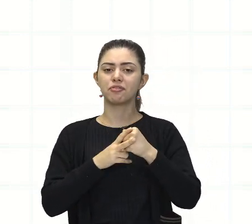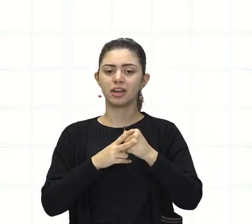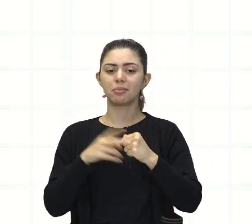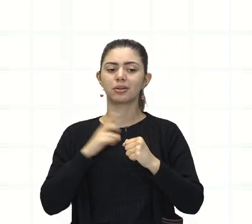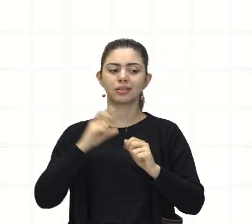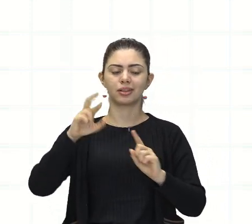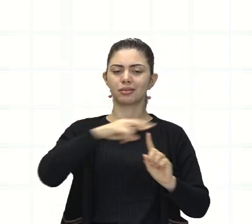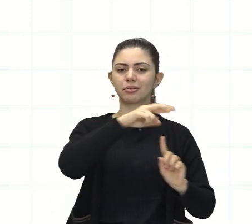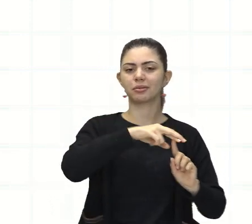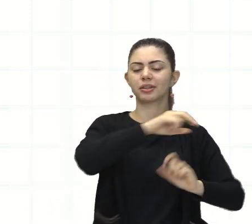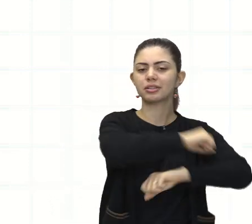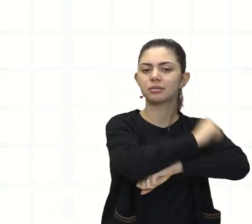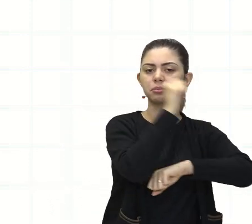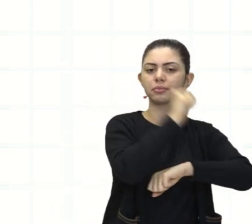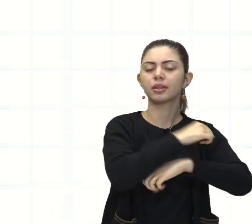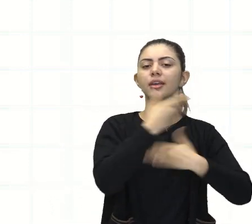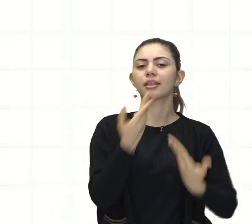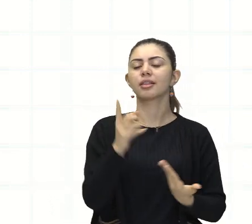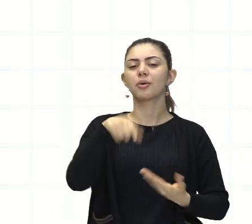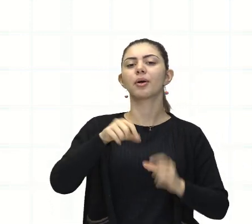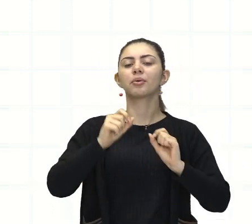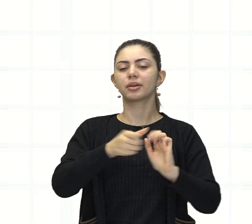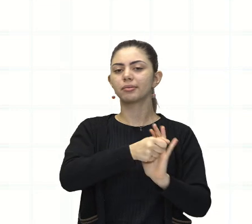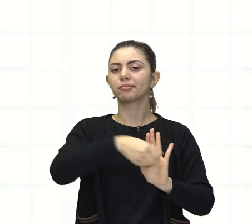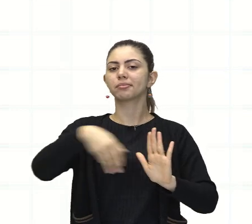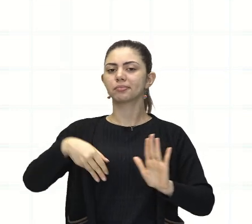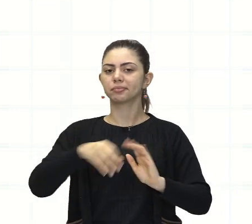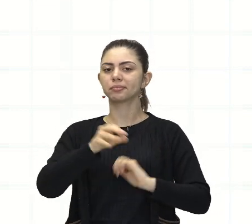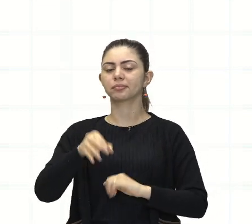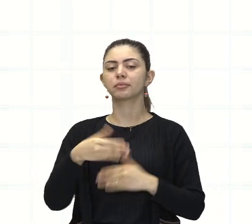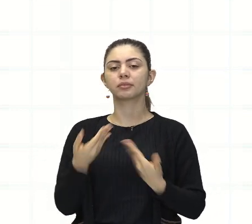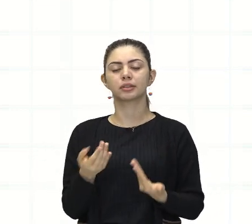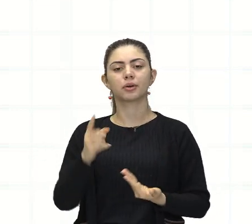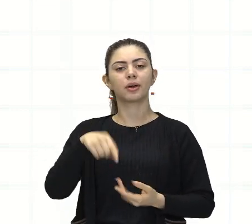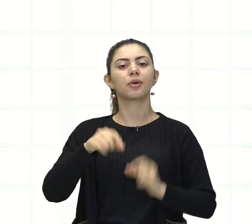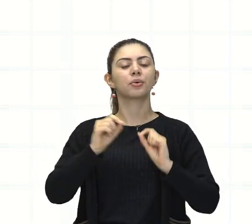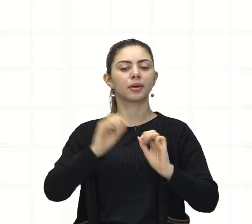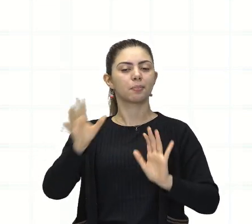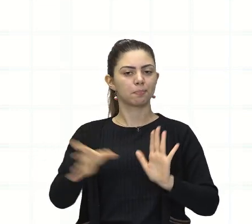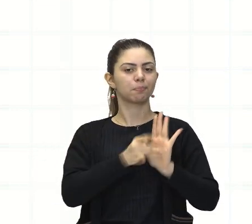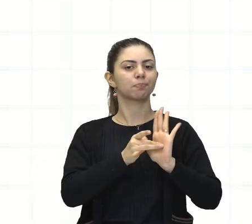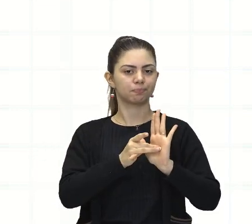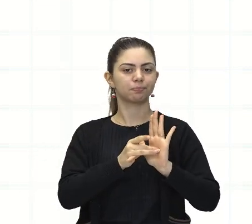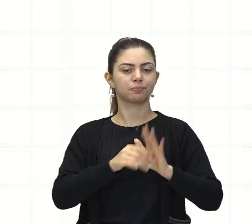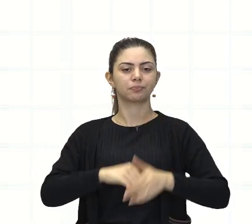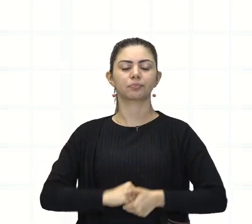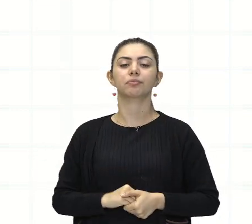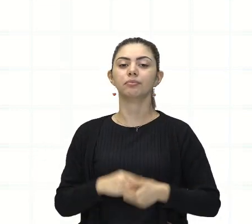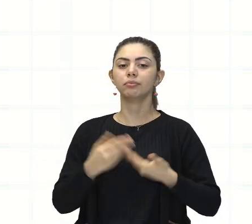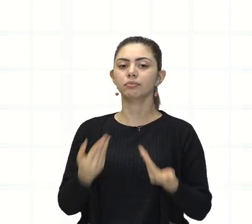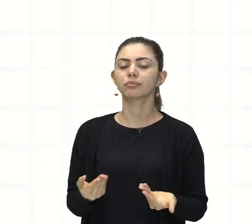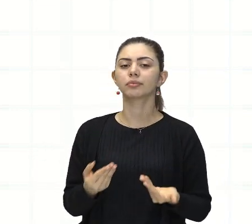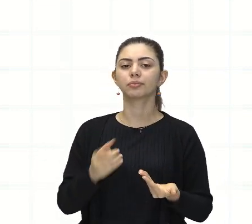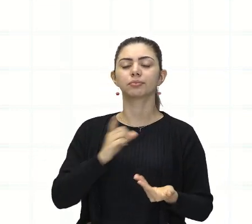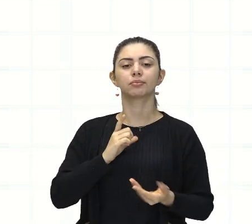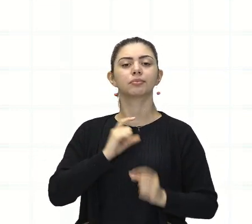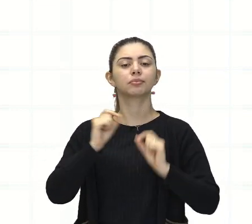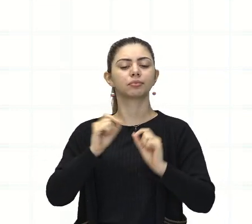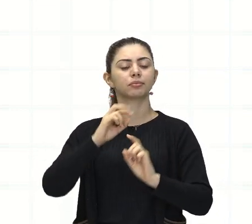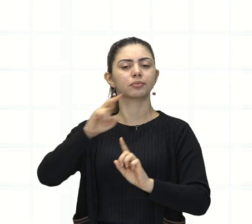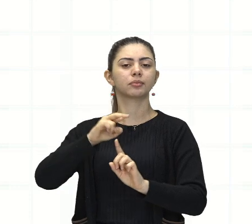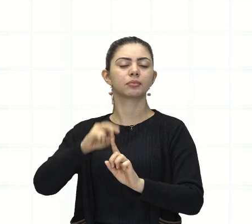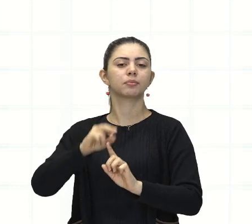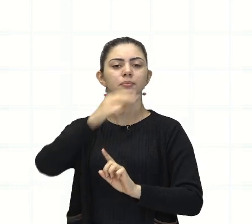gente tem uma linguagem figurativa que nós chamamos de personificação. E ela representa